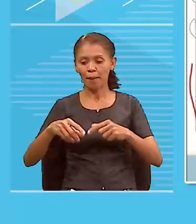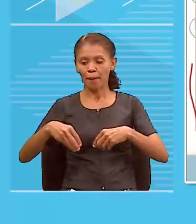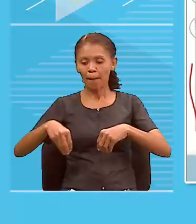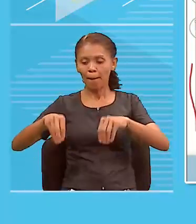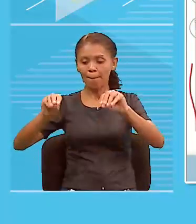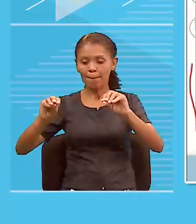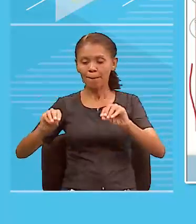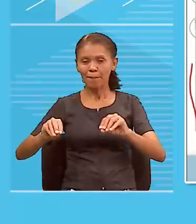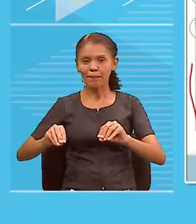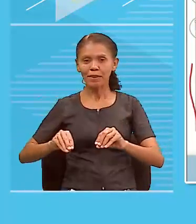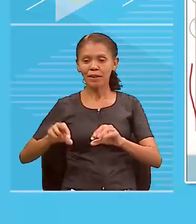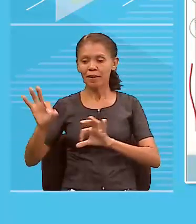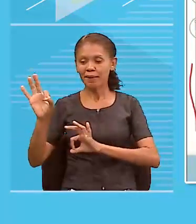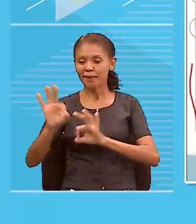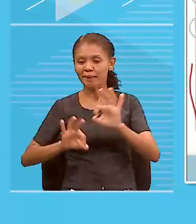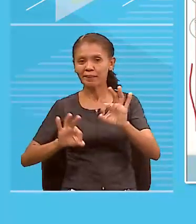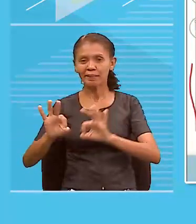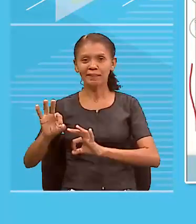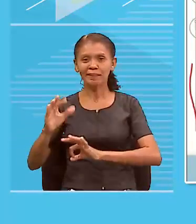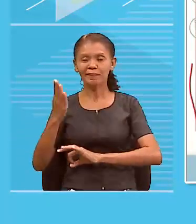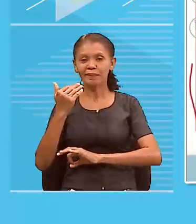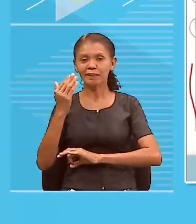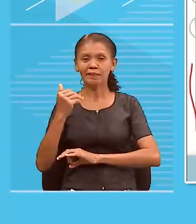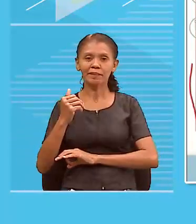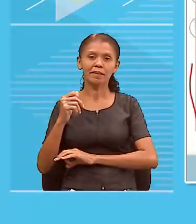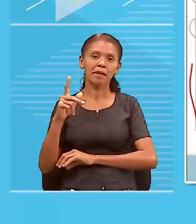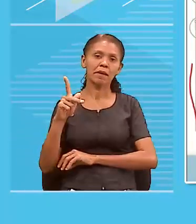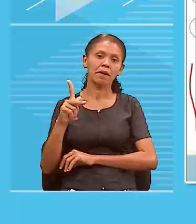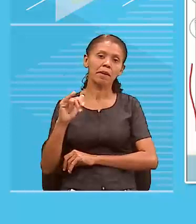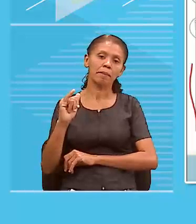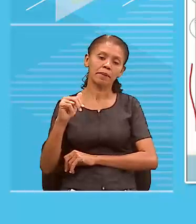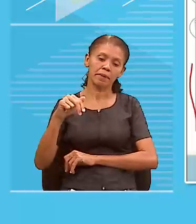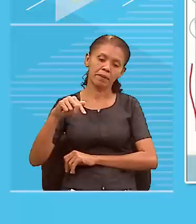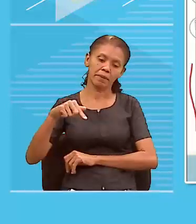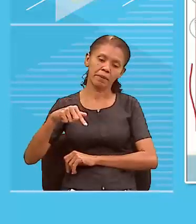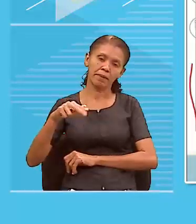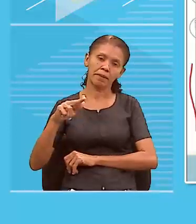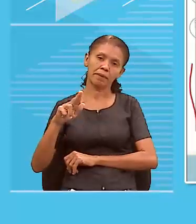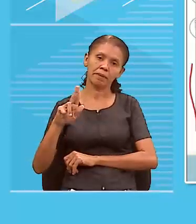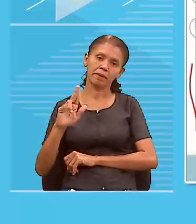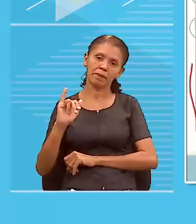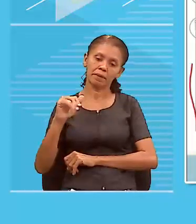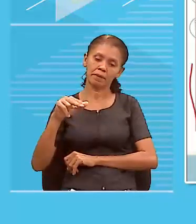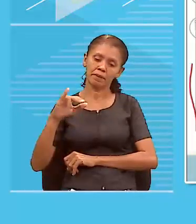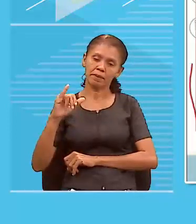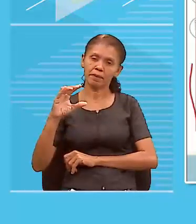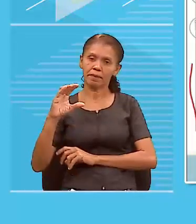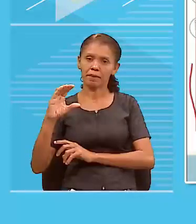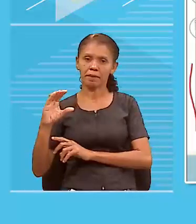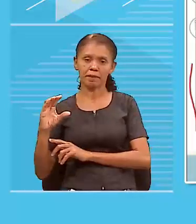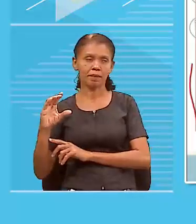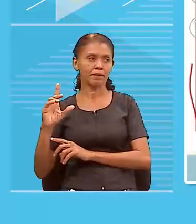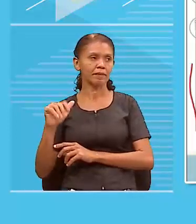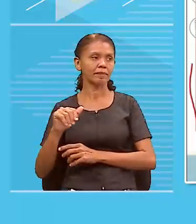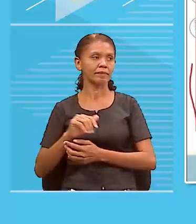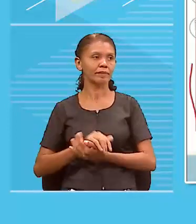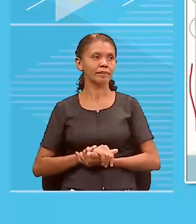bem comum texto apresenta muita sensibilidade